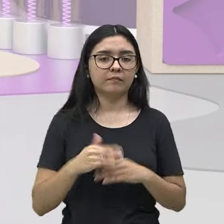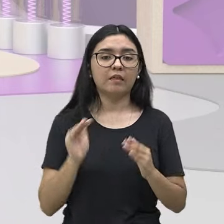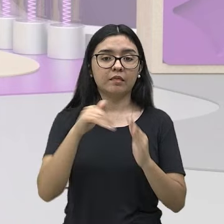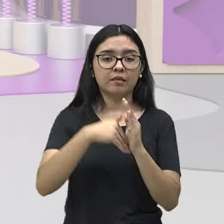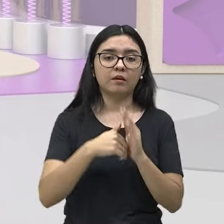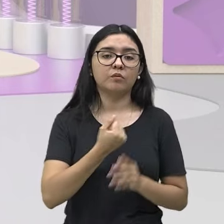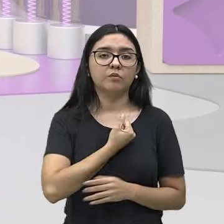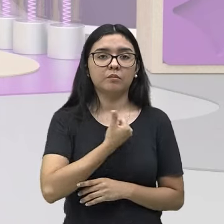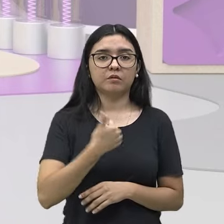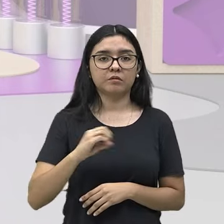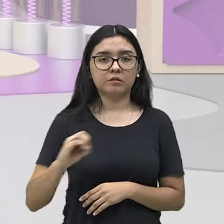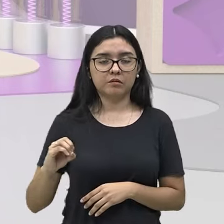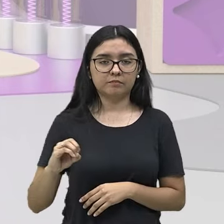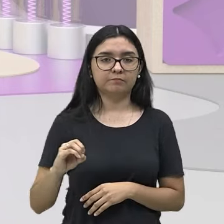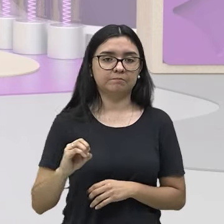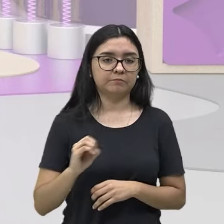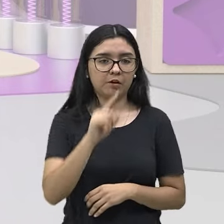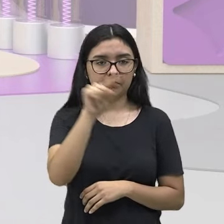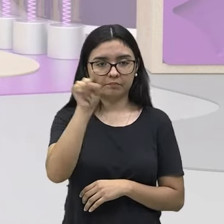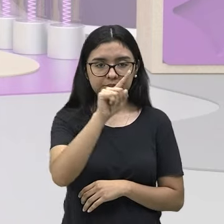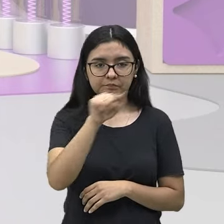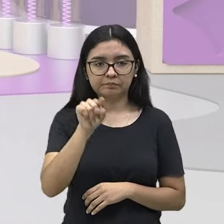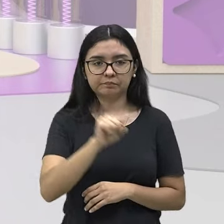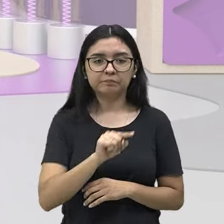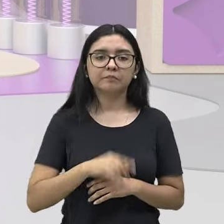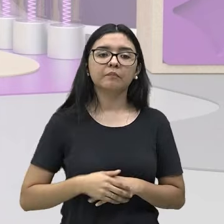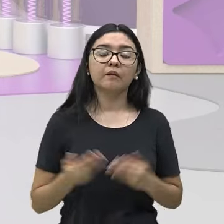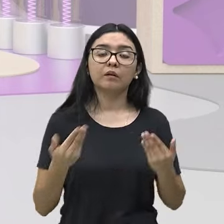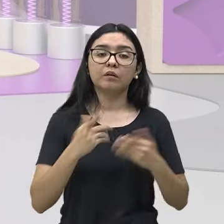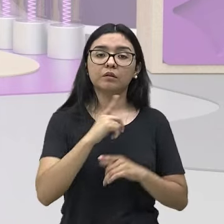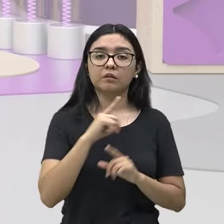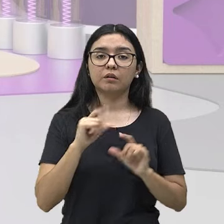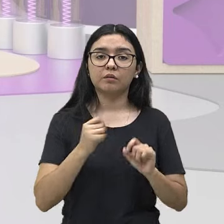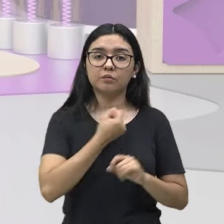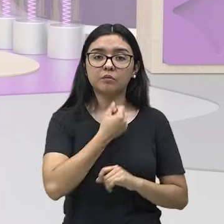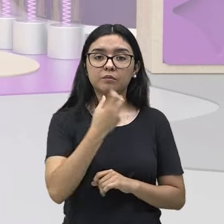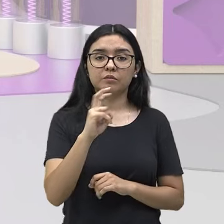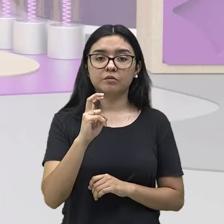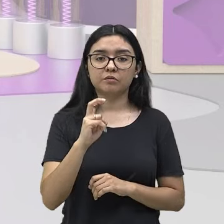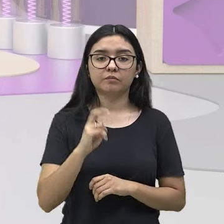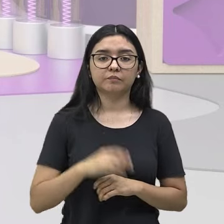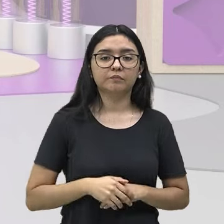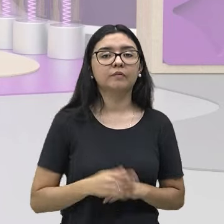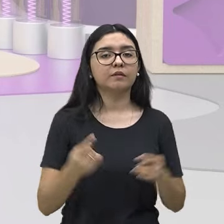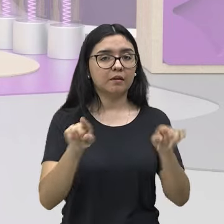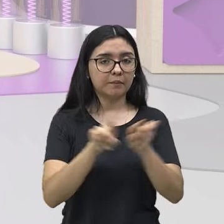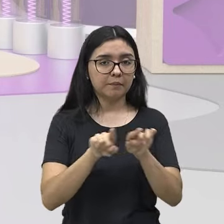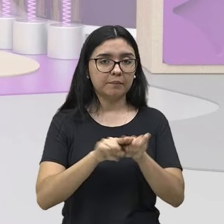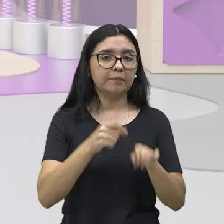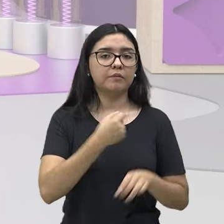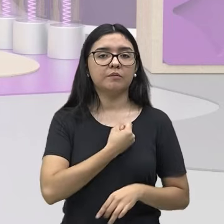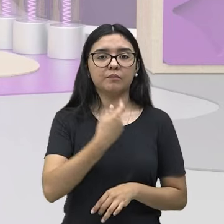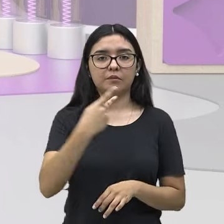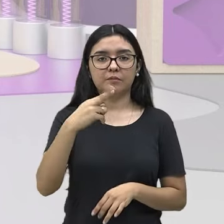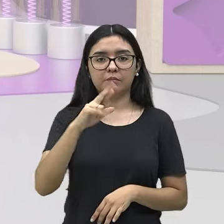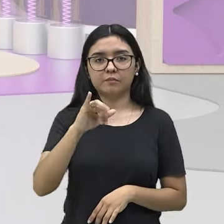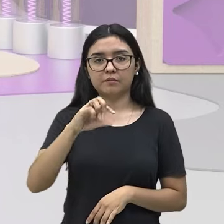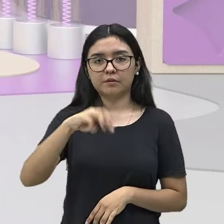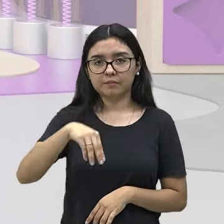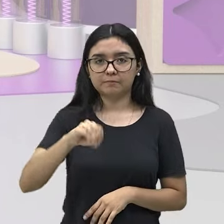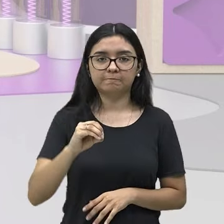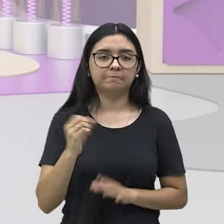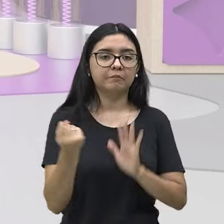100. Eliminamos. Agora, nós temos o número 5, que é o próximo primo. Então, está